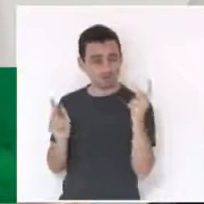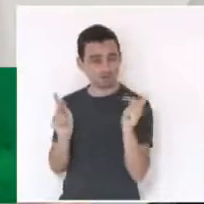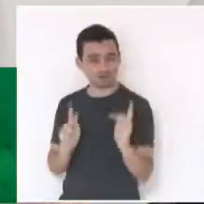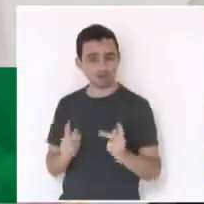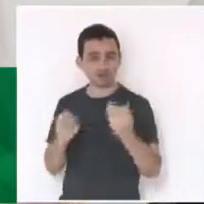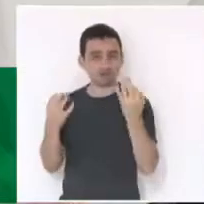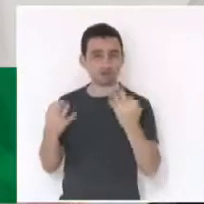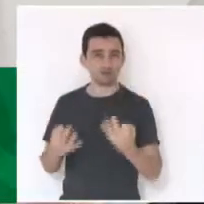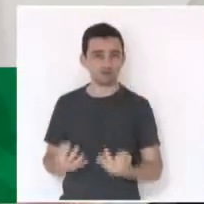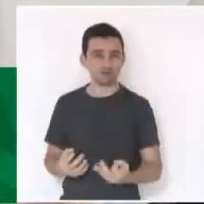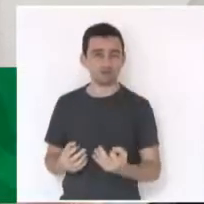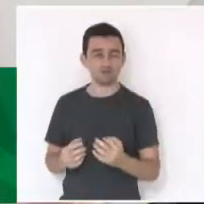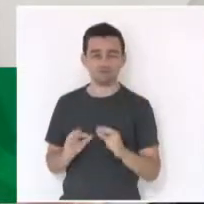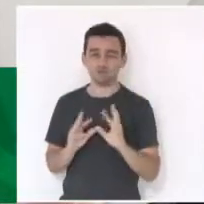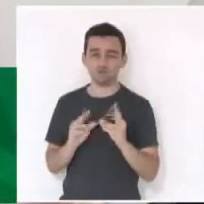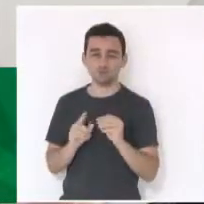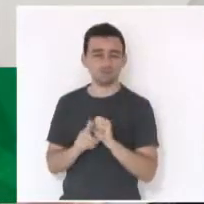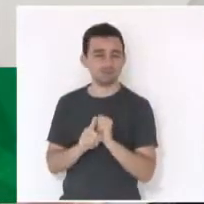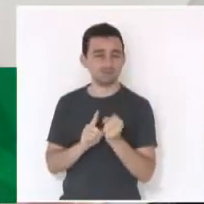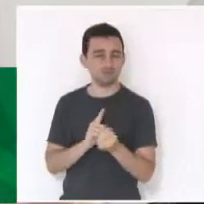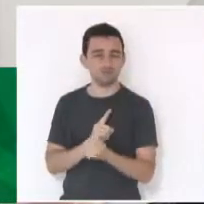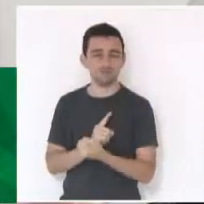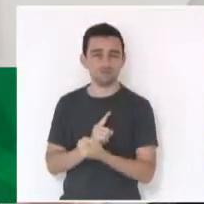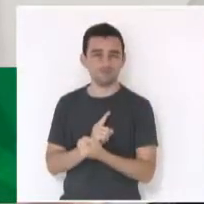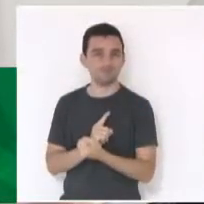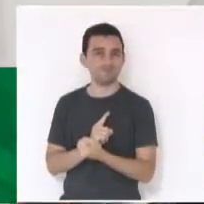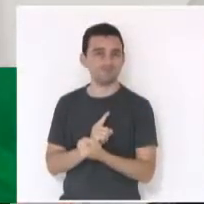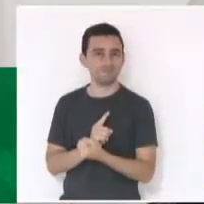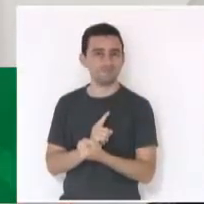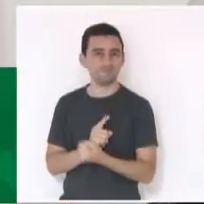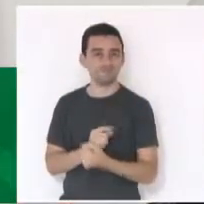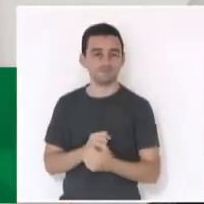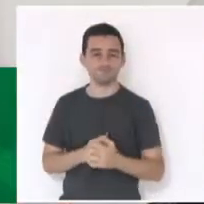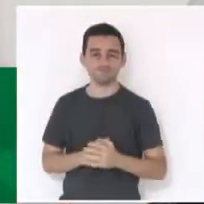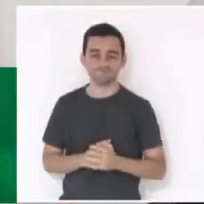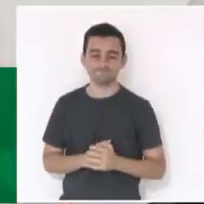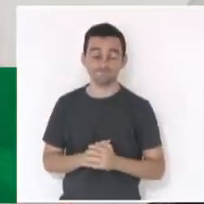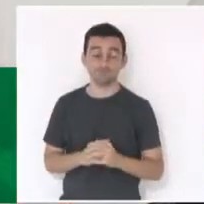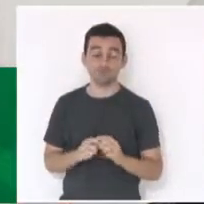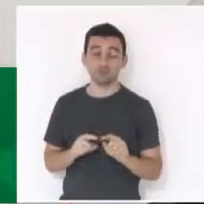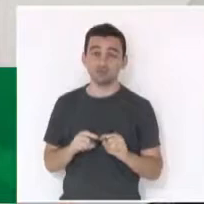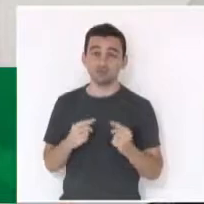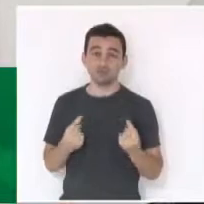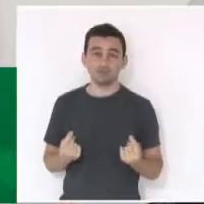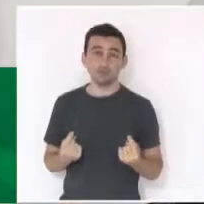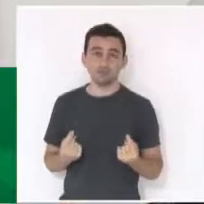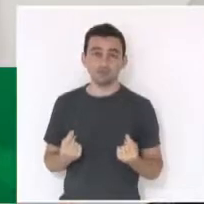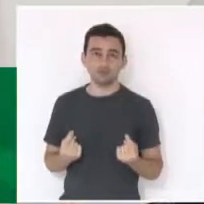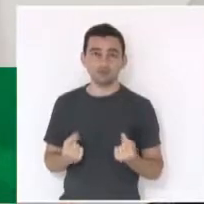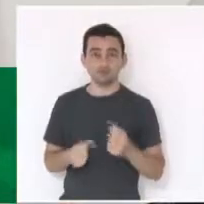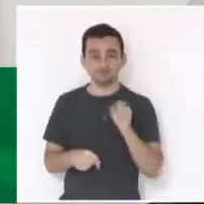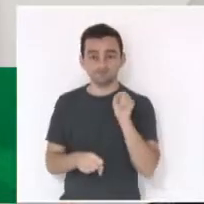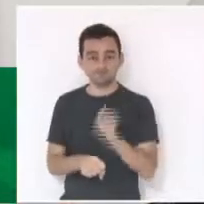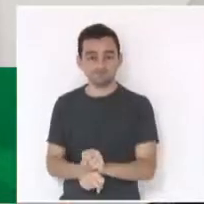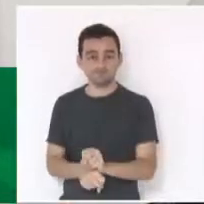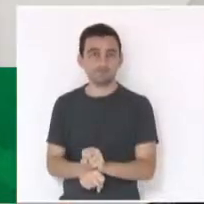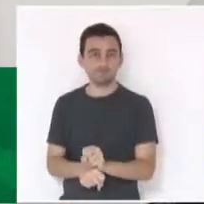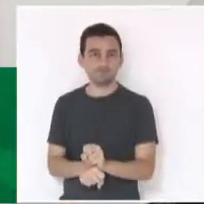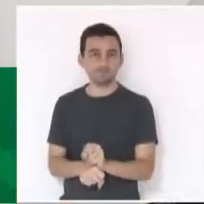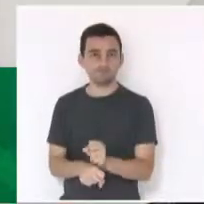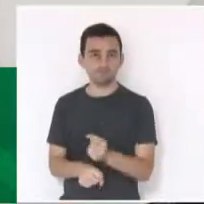no seio de nossa sociedade E no entanto o congelamento